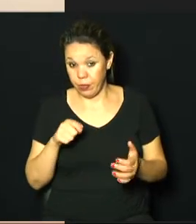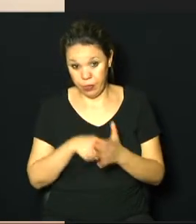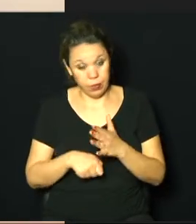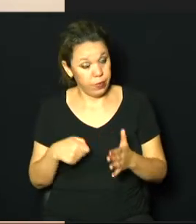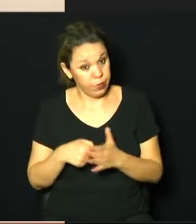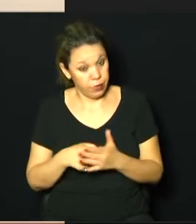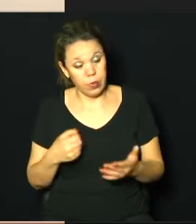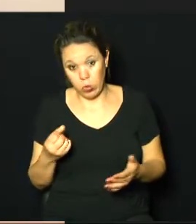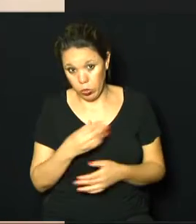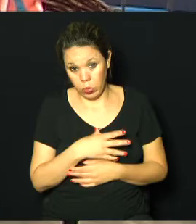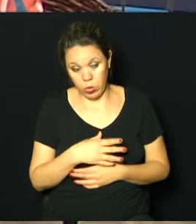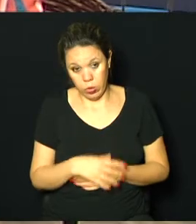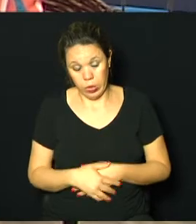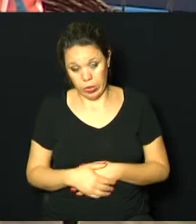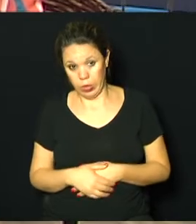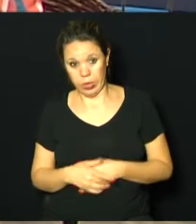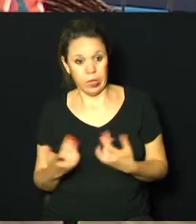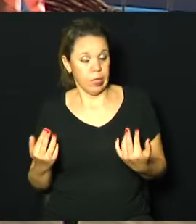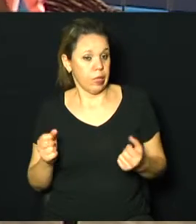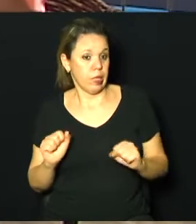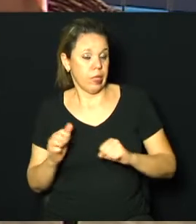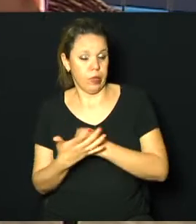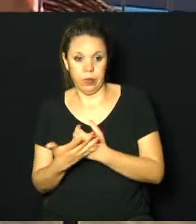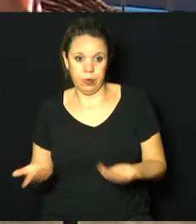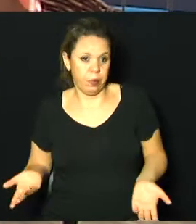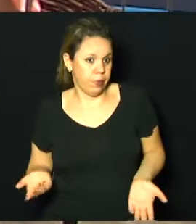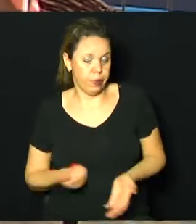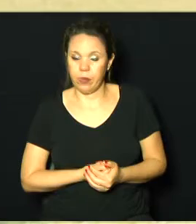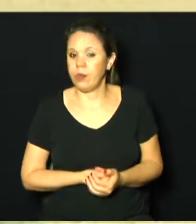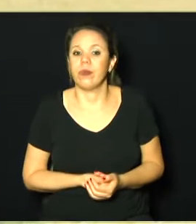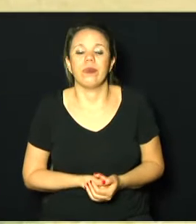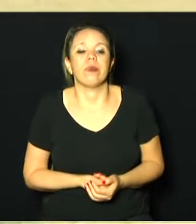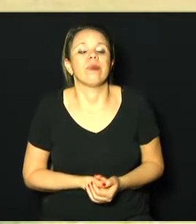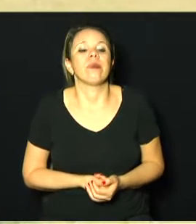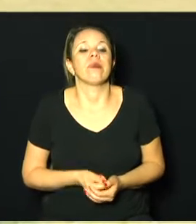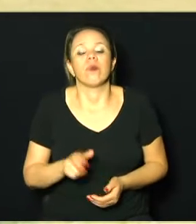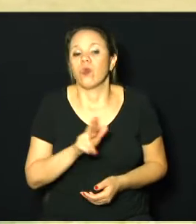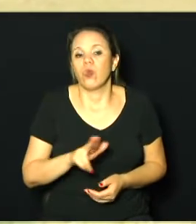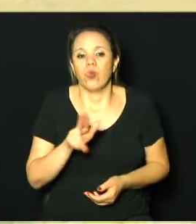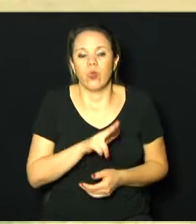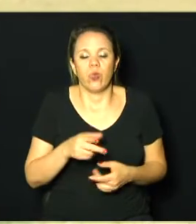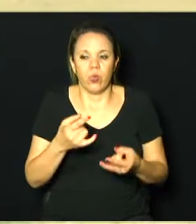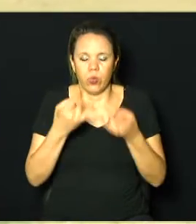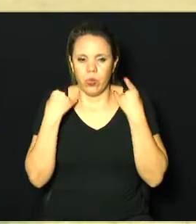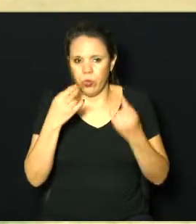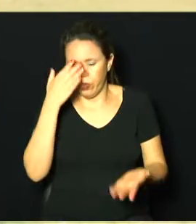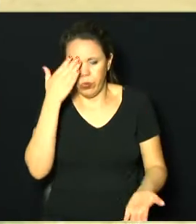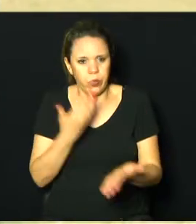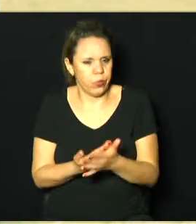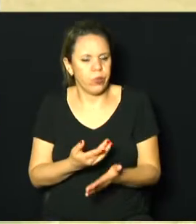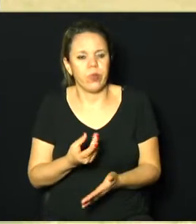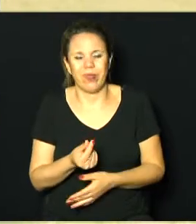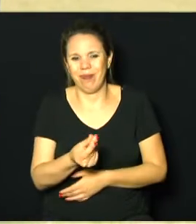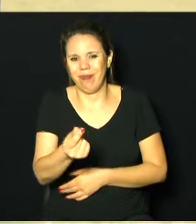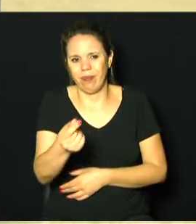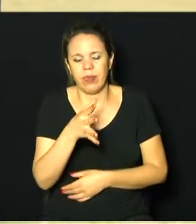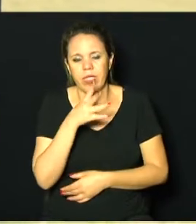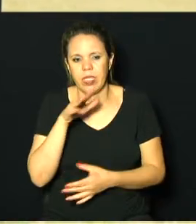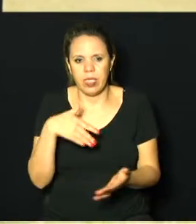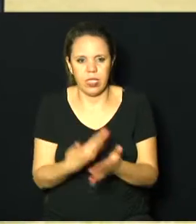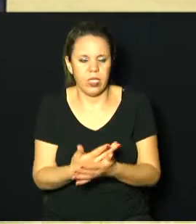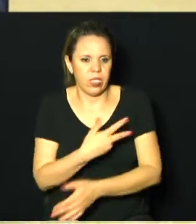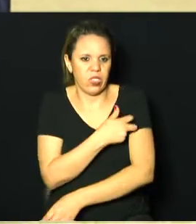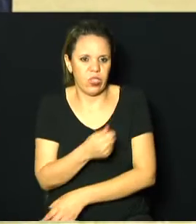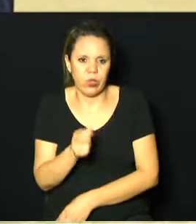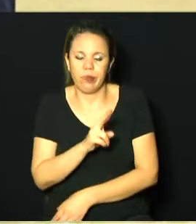ser um novo kit Covid-19, né? Com os usos das máscaras, que eu acredito que isso ainda vai levar um tempo, até chegar a